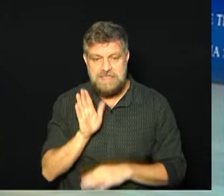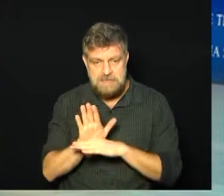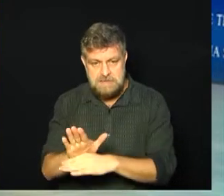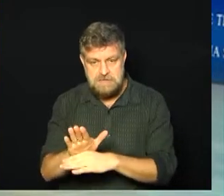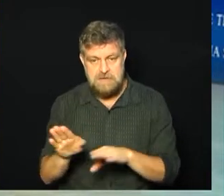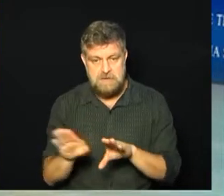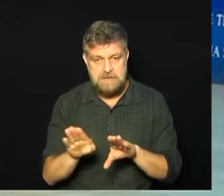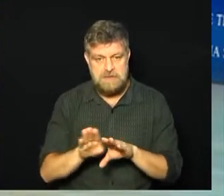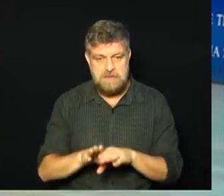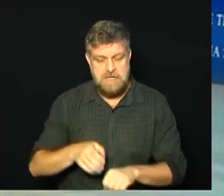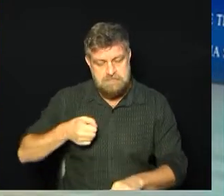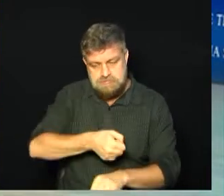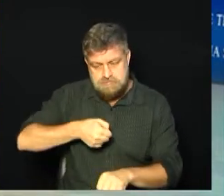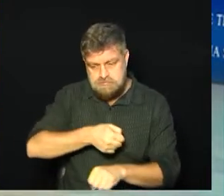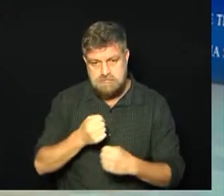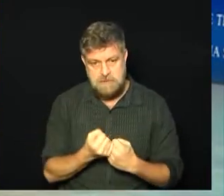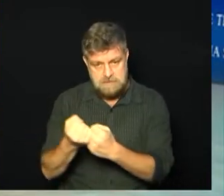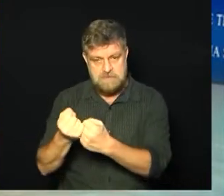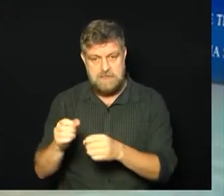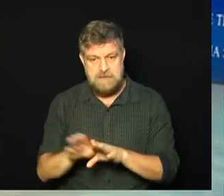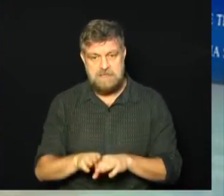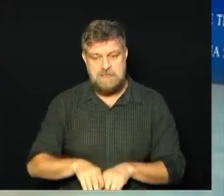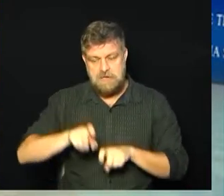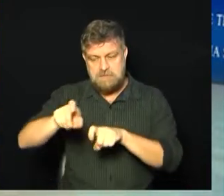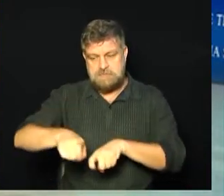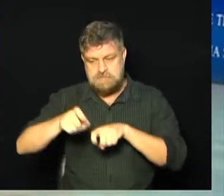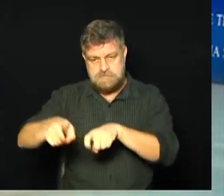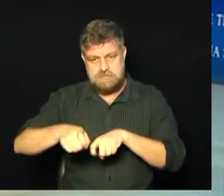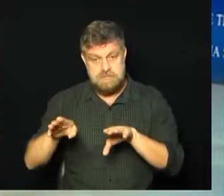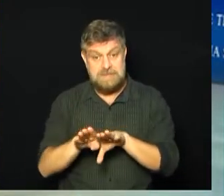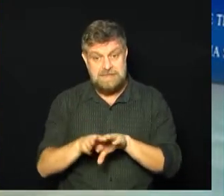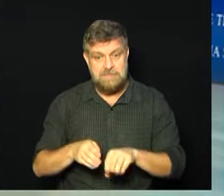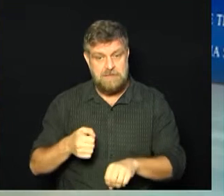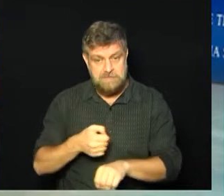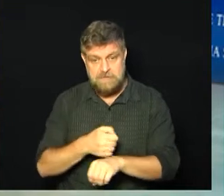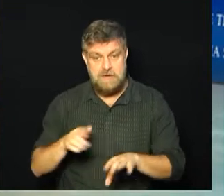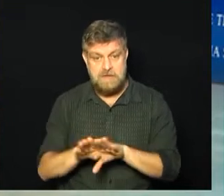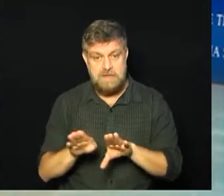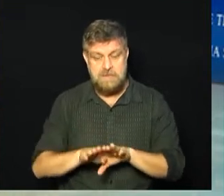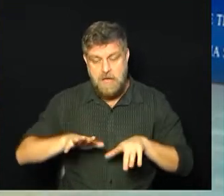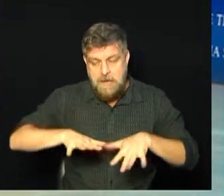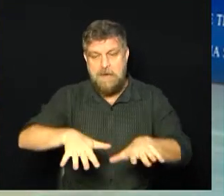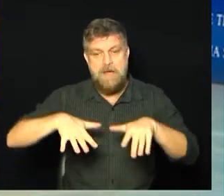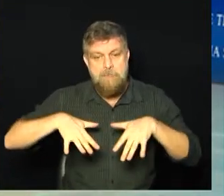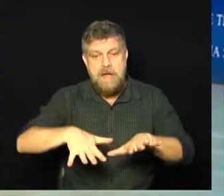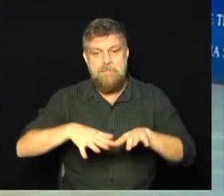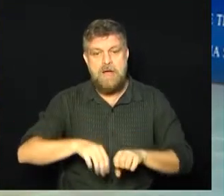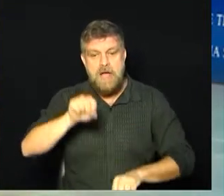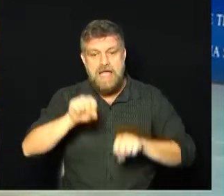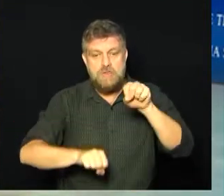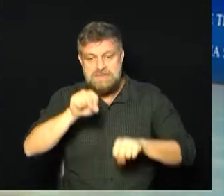de marceneiro, auxiliar de pessoal, carpinteiro de obras, consultor de vendas, costureira de máquinas